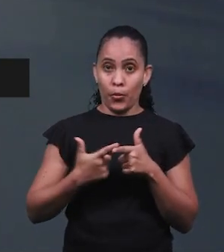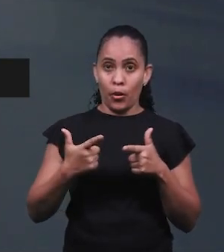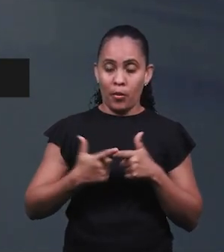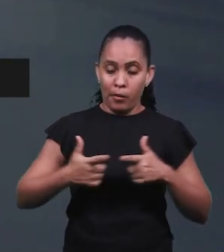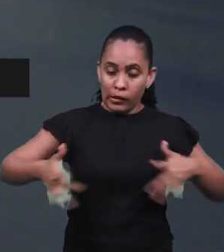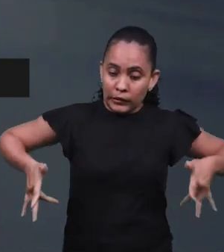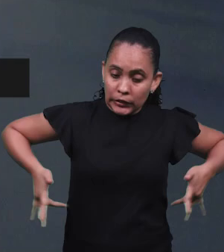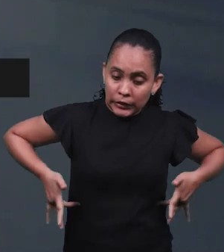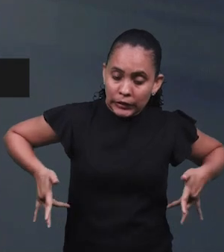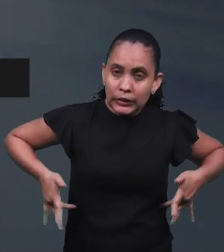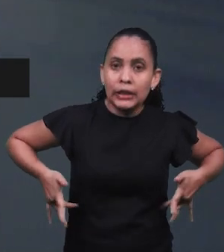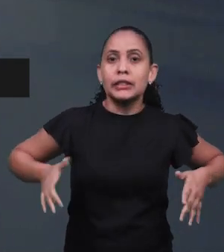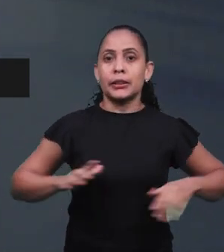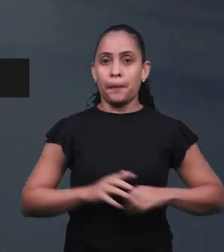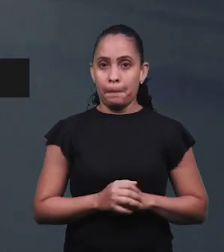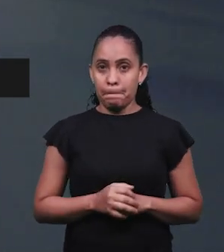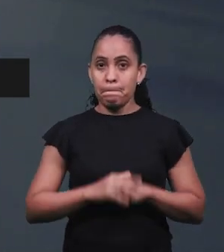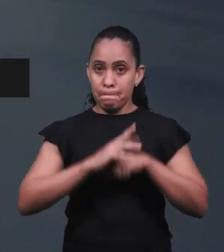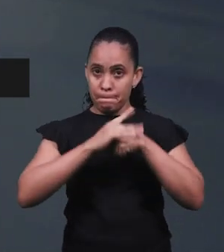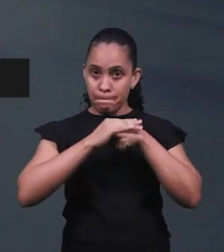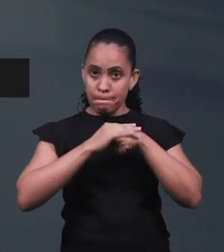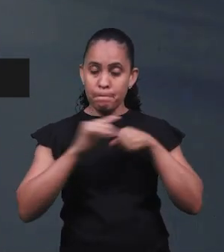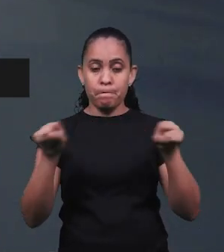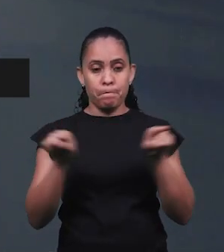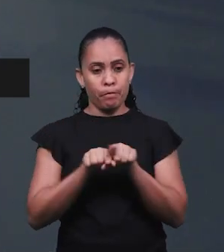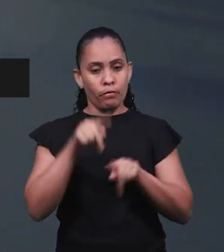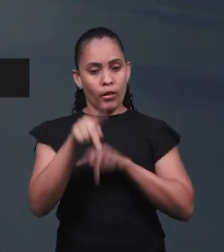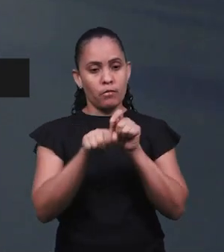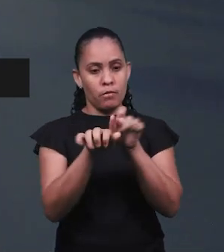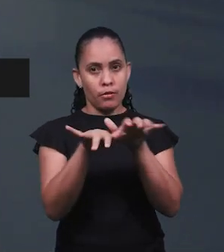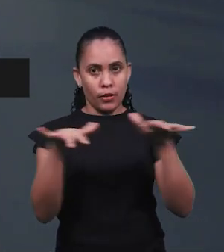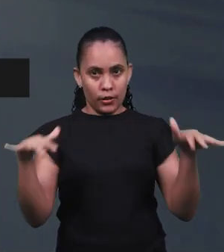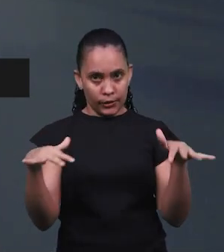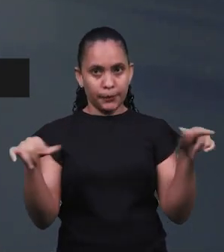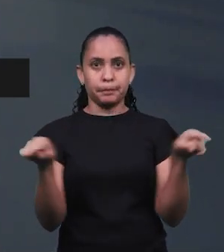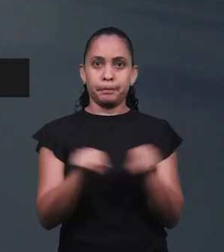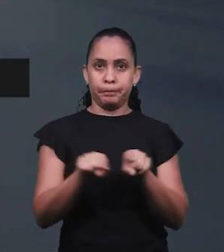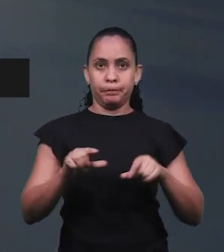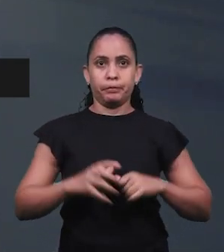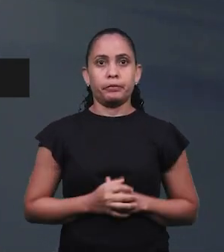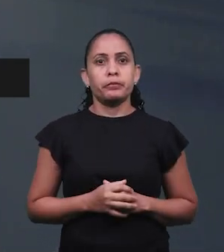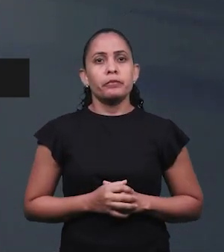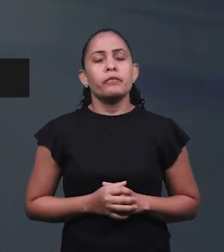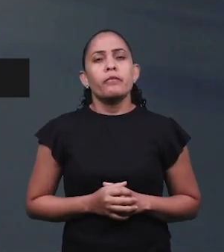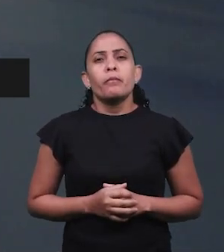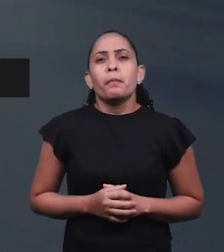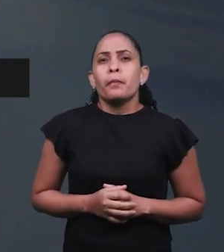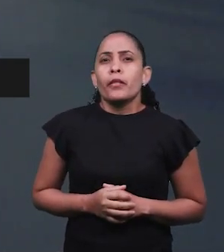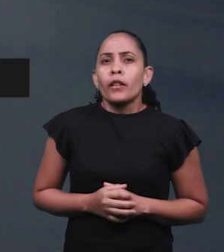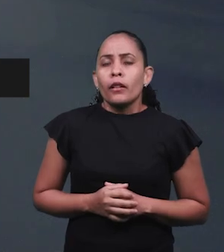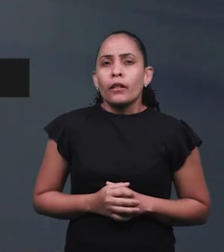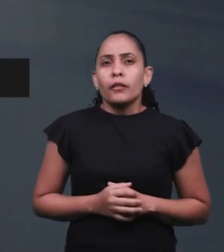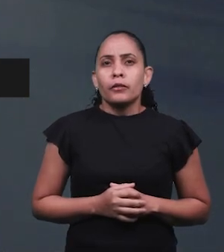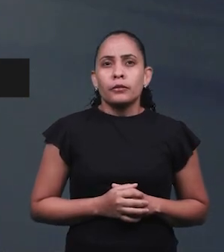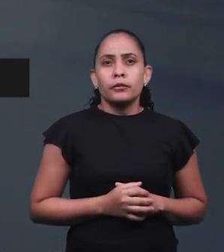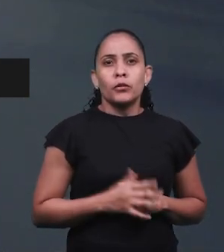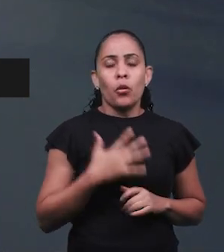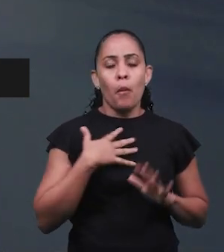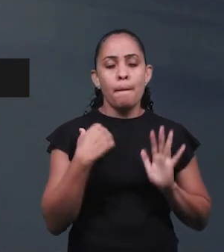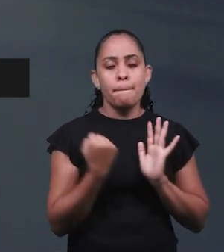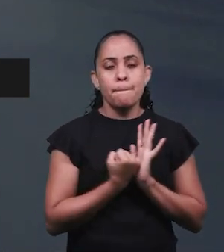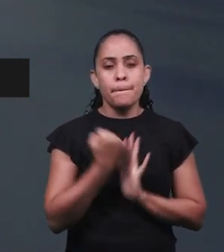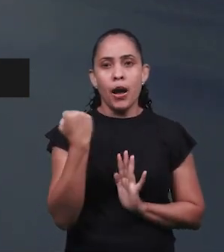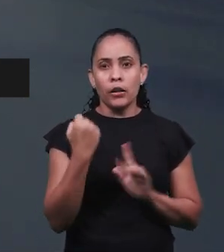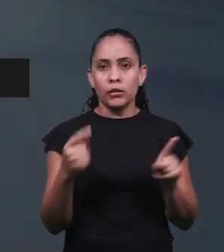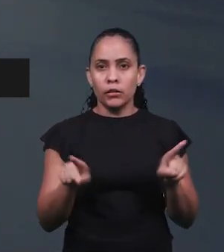além disso, o aumento da mortalidade nessa população e o impacto disso sobre o impacto